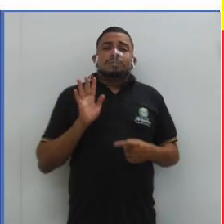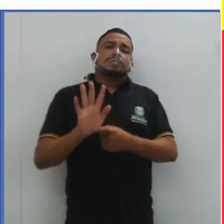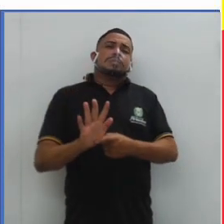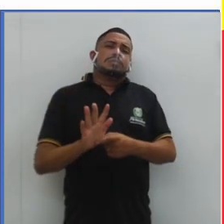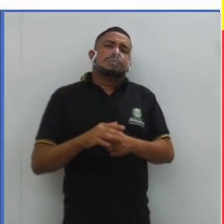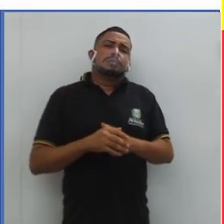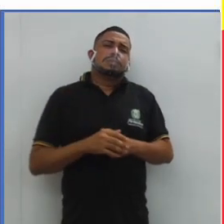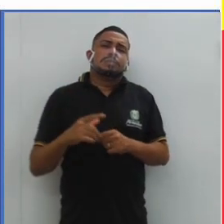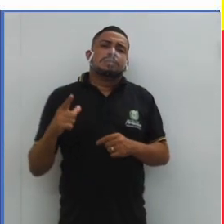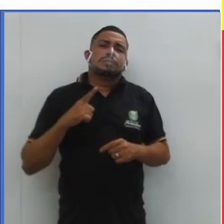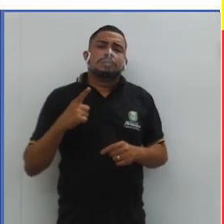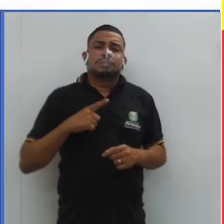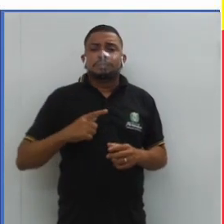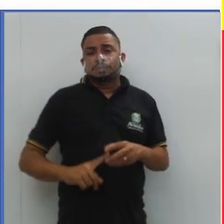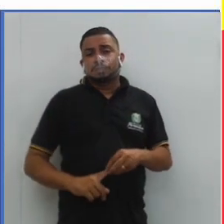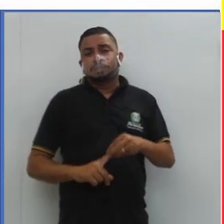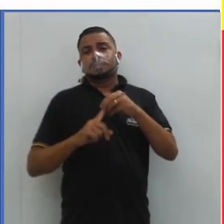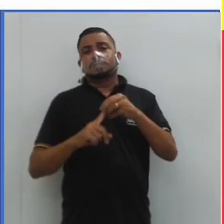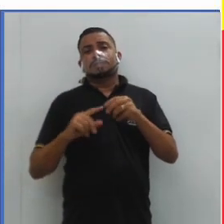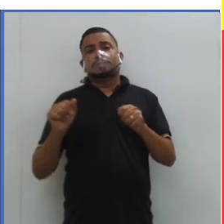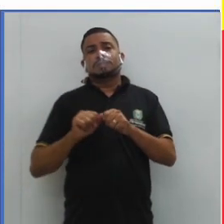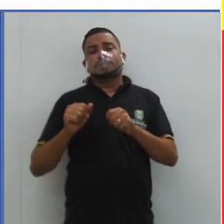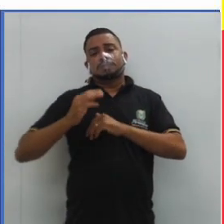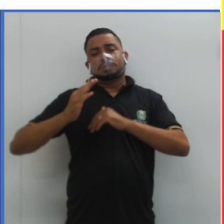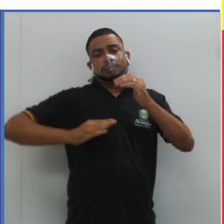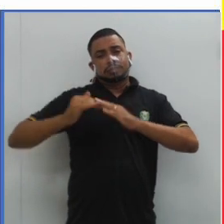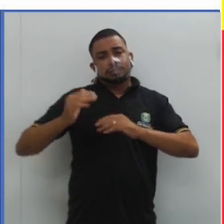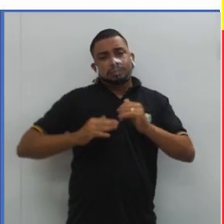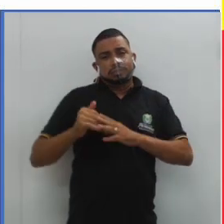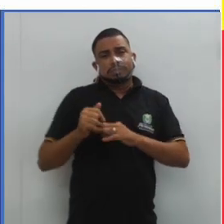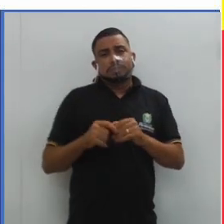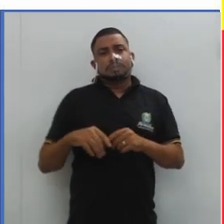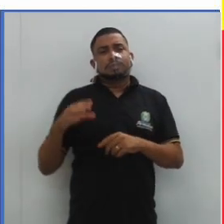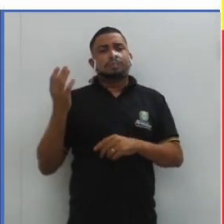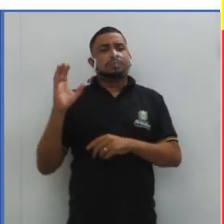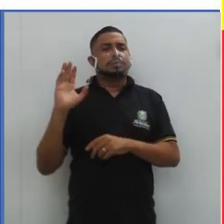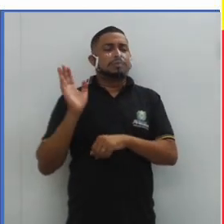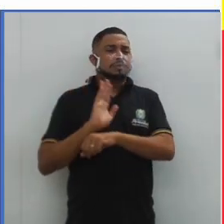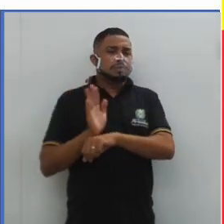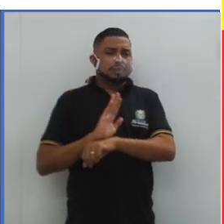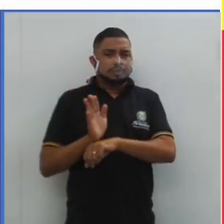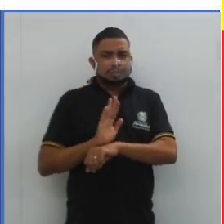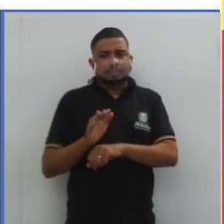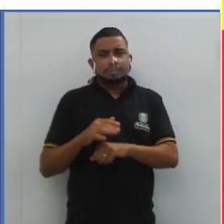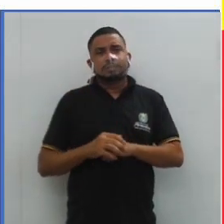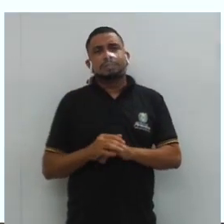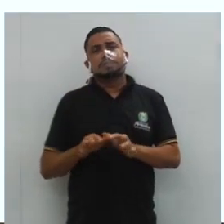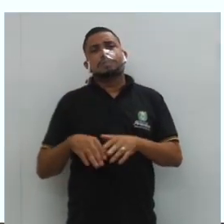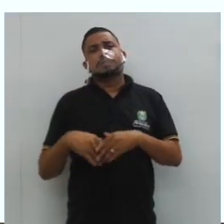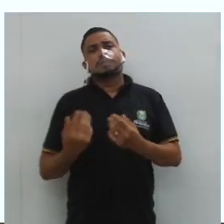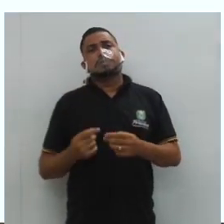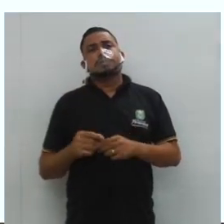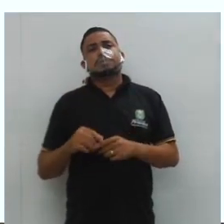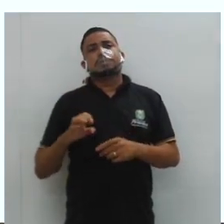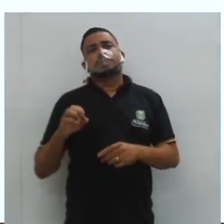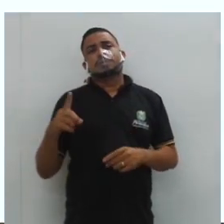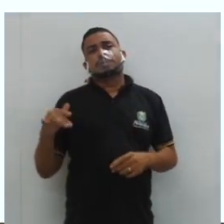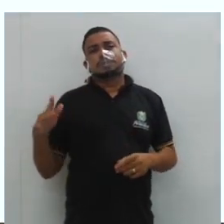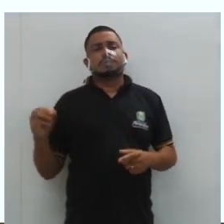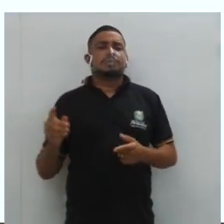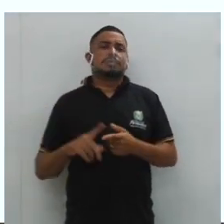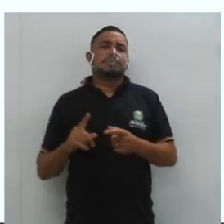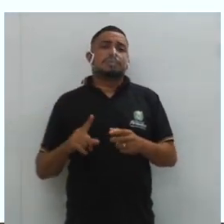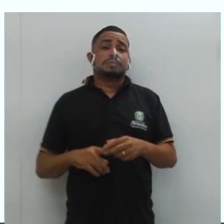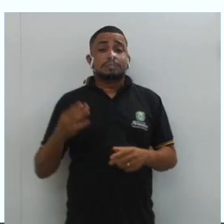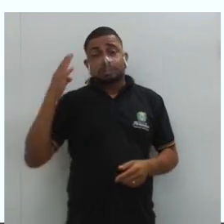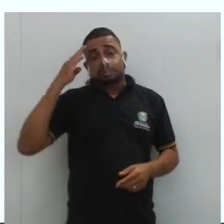cineasta apontava a edição e a montagem como o principal fundamento da estrutura narrativa do cinema. Então, assim, tanto a edição e a